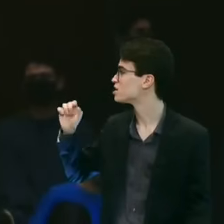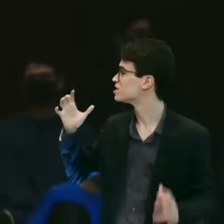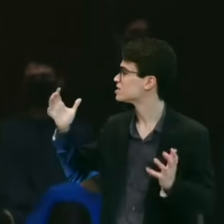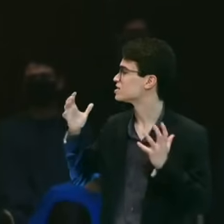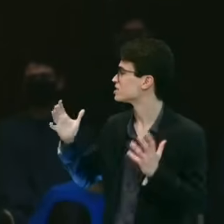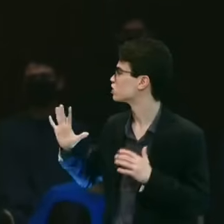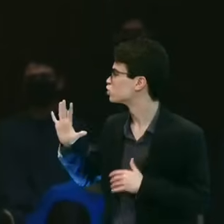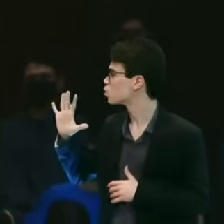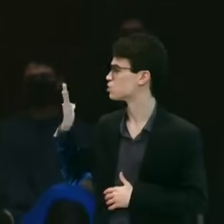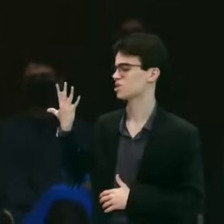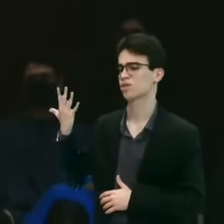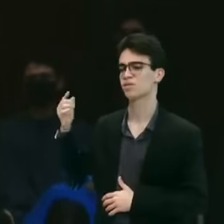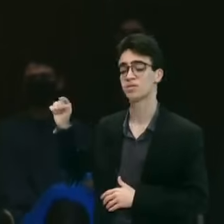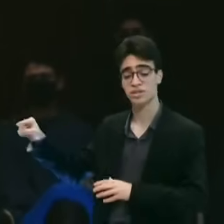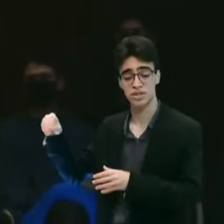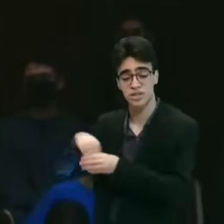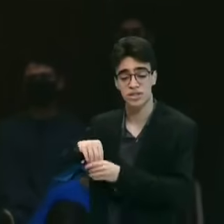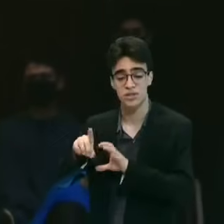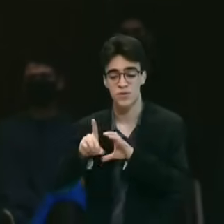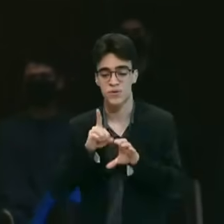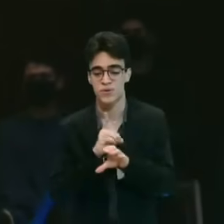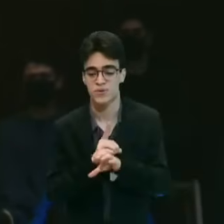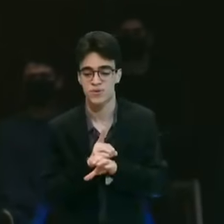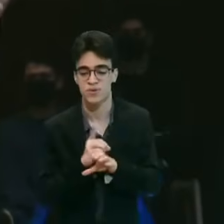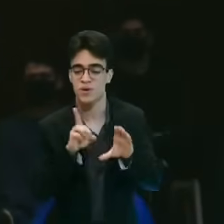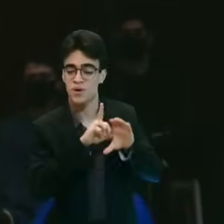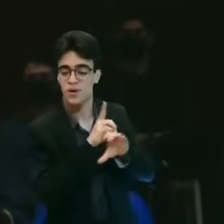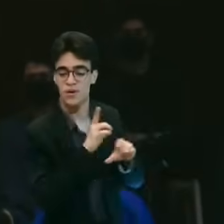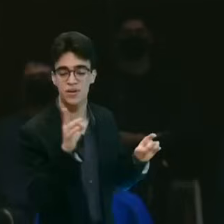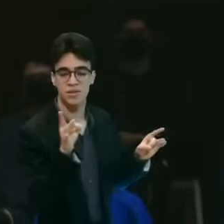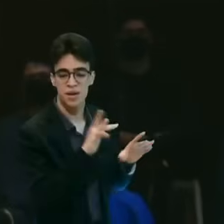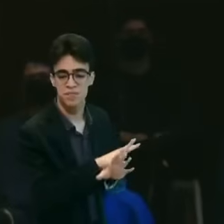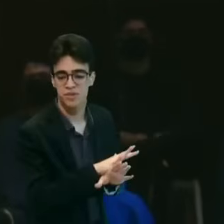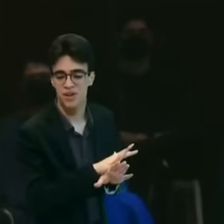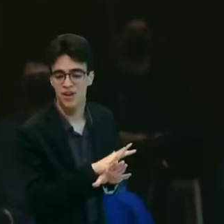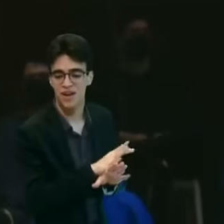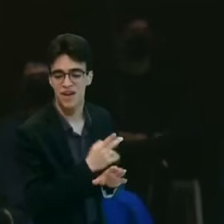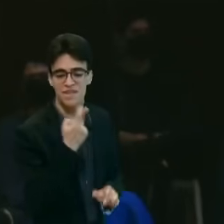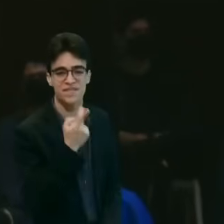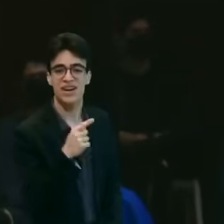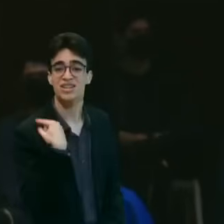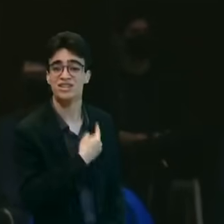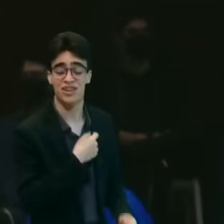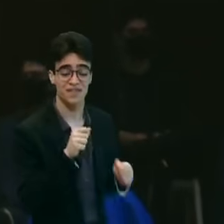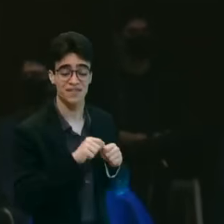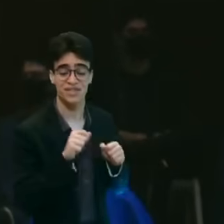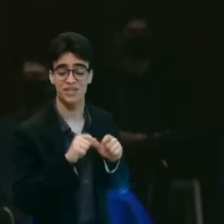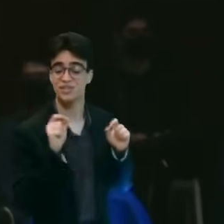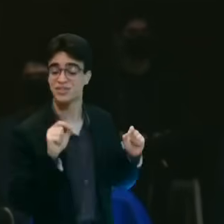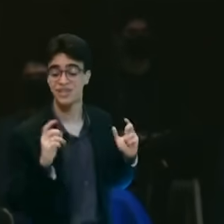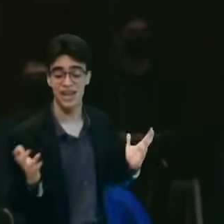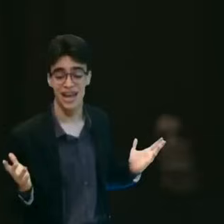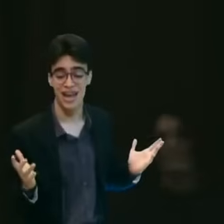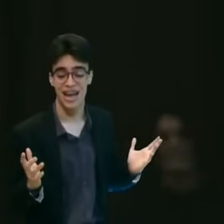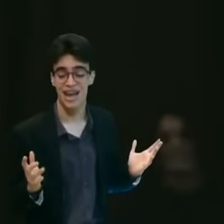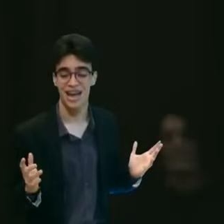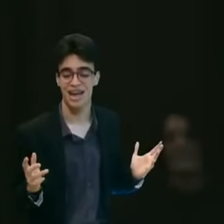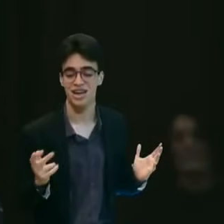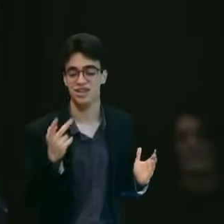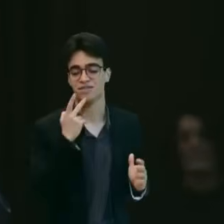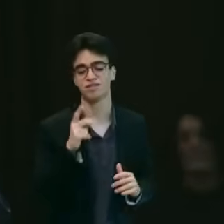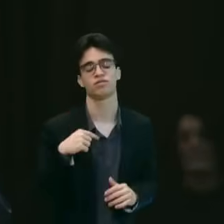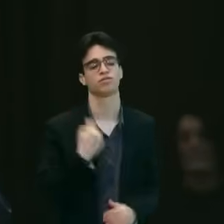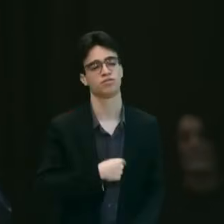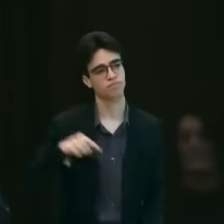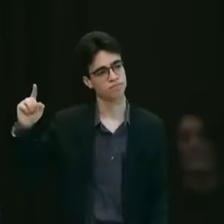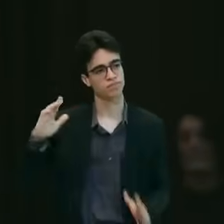aquela questão. Naquele culto, terminou o culto da manhã, eles disseram: o que nós vamos fazer? E aí então eles disseram: vamos